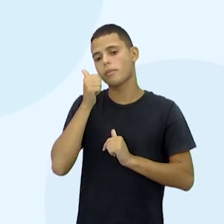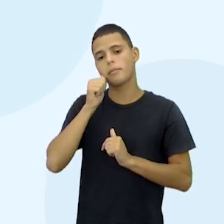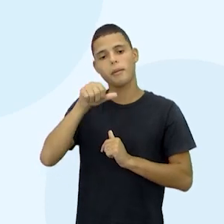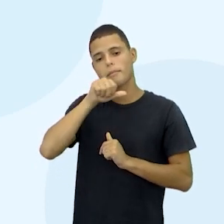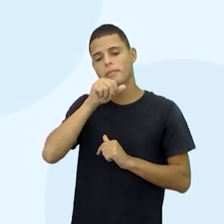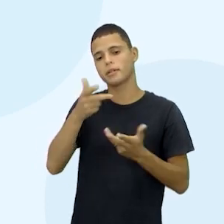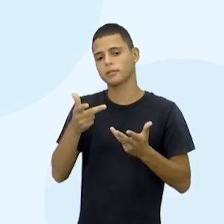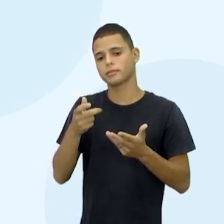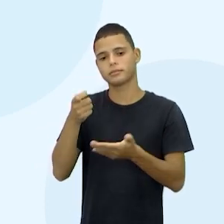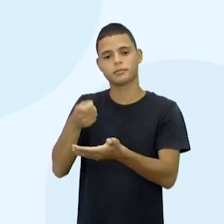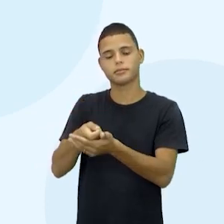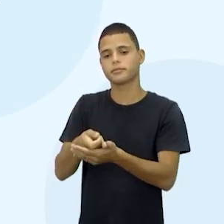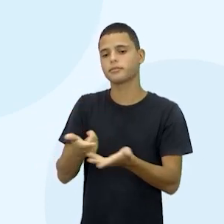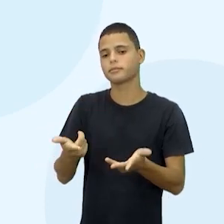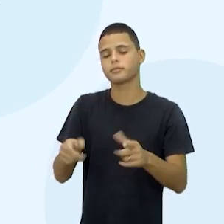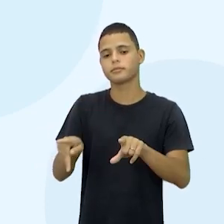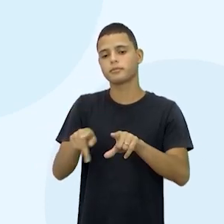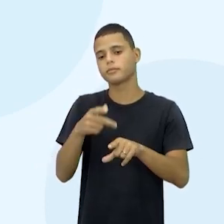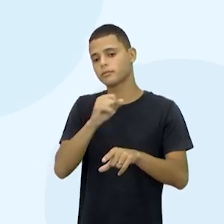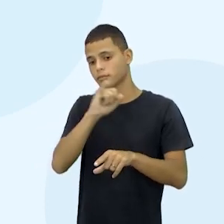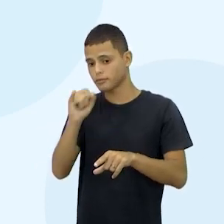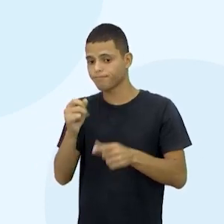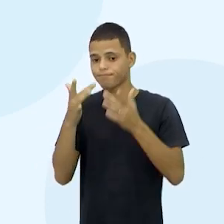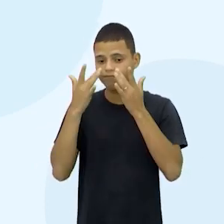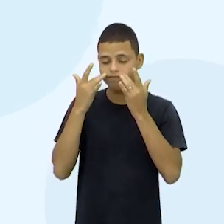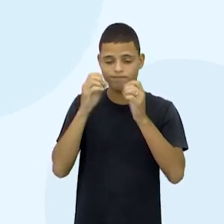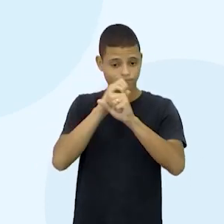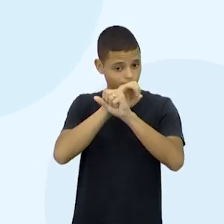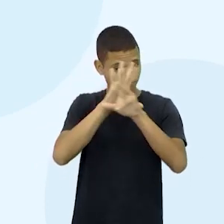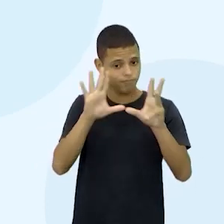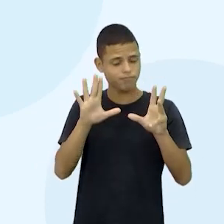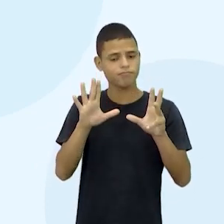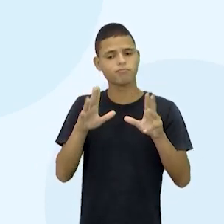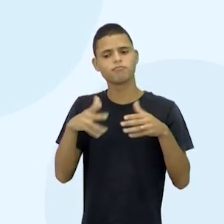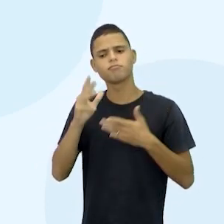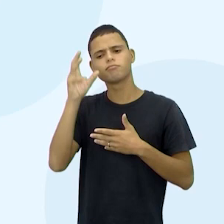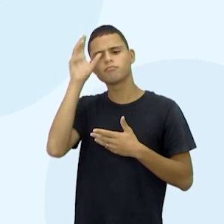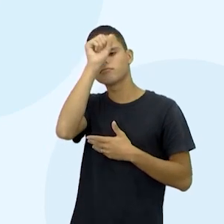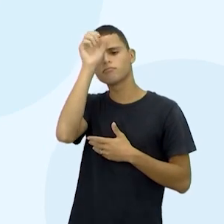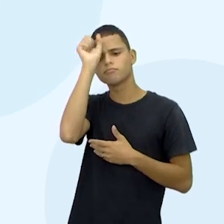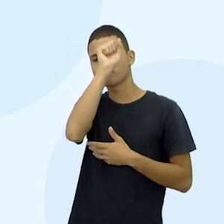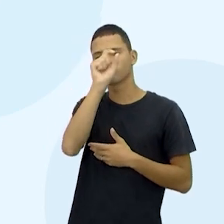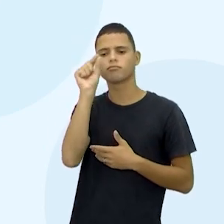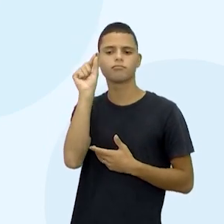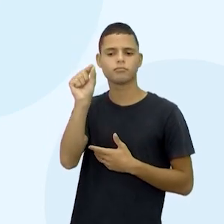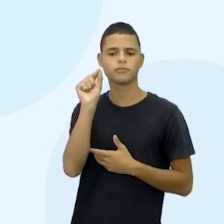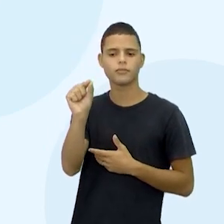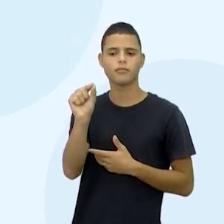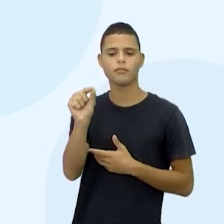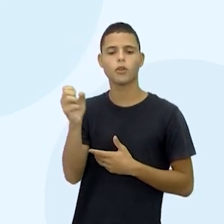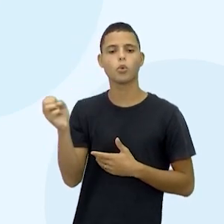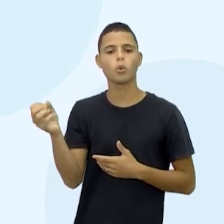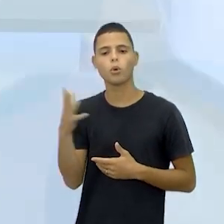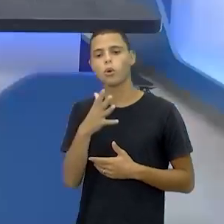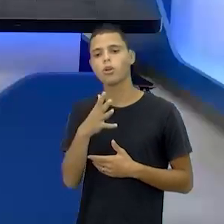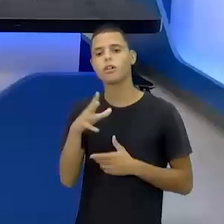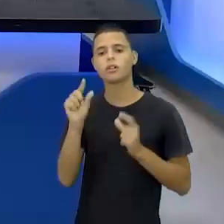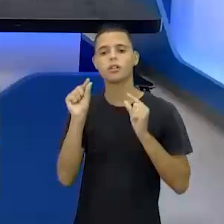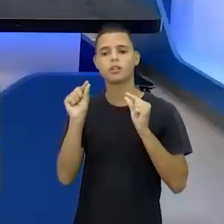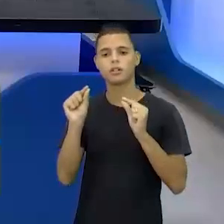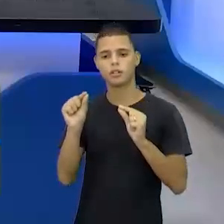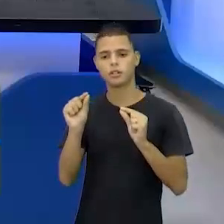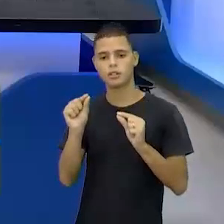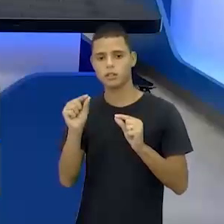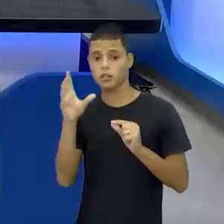E aí, se a apresentação foi clara e objetiva, por quê? E o que eu aprendi algo novo com esse grupo? E o que foi de novo? Tá, então eu aprendi